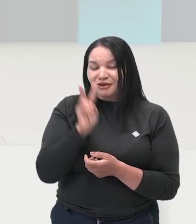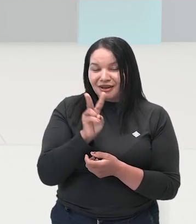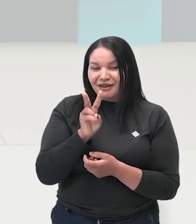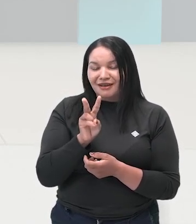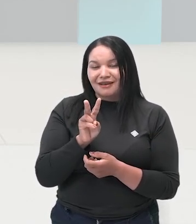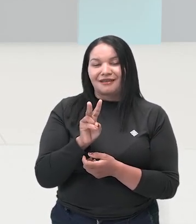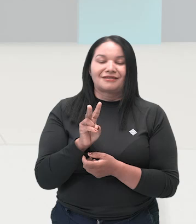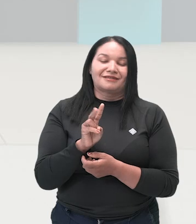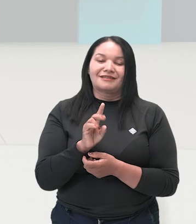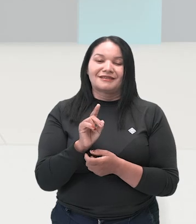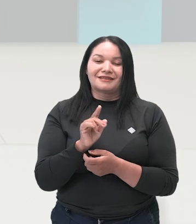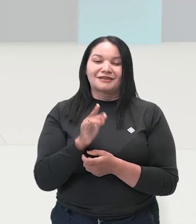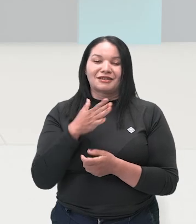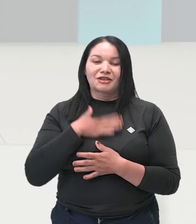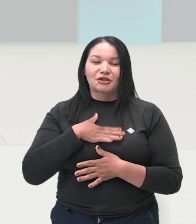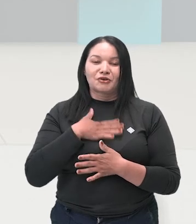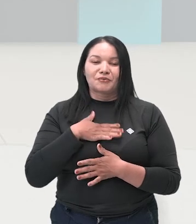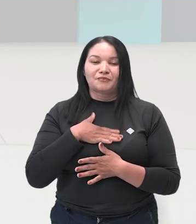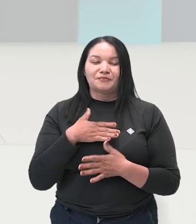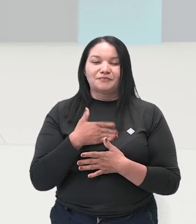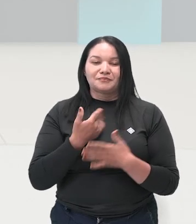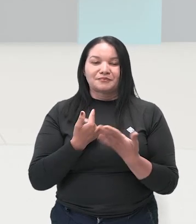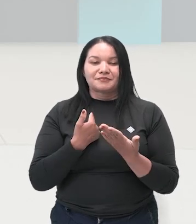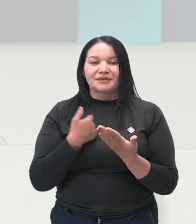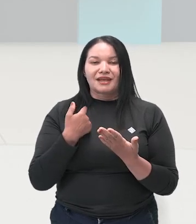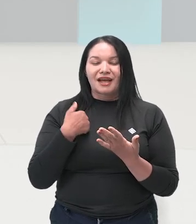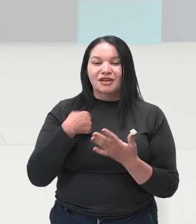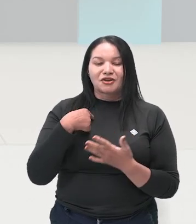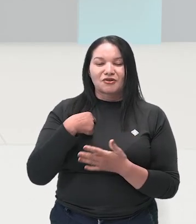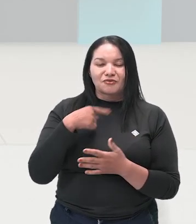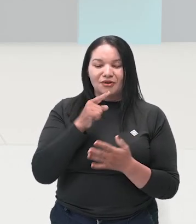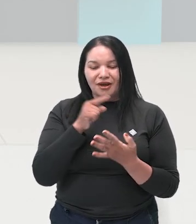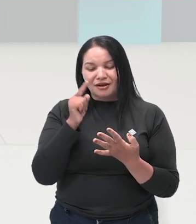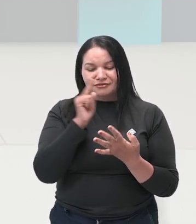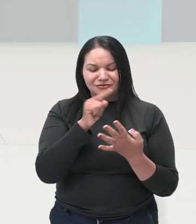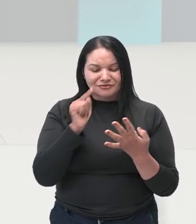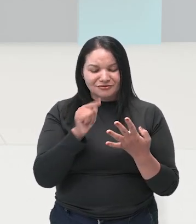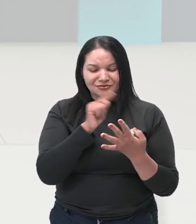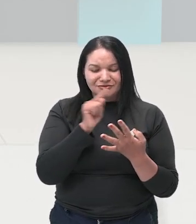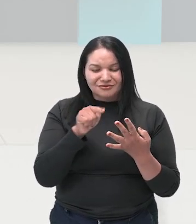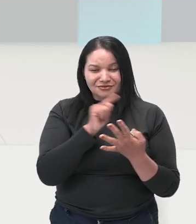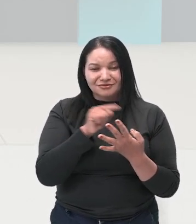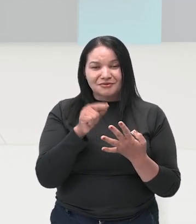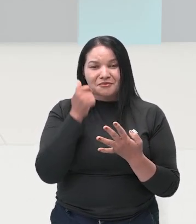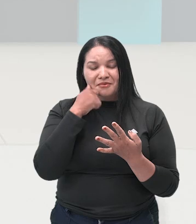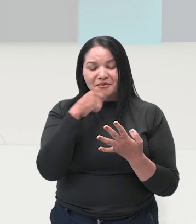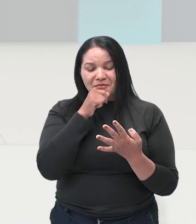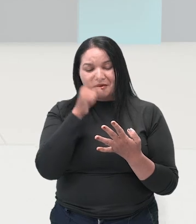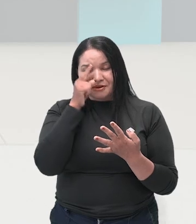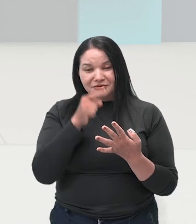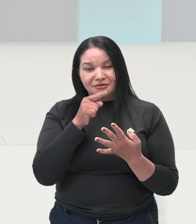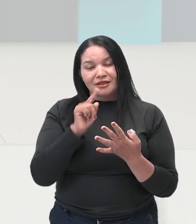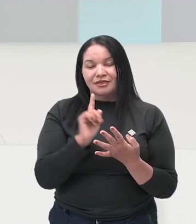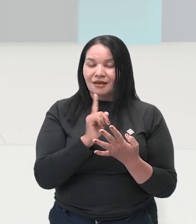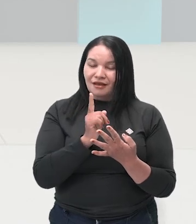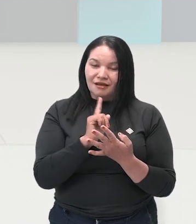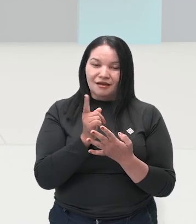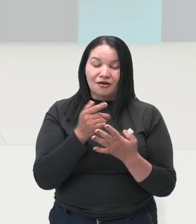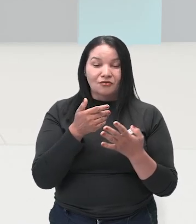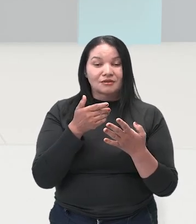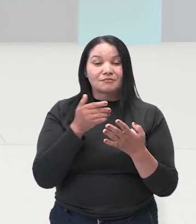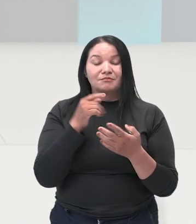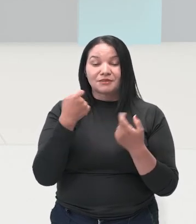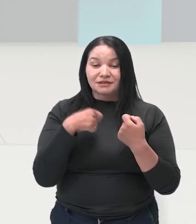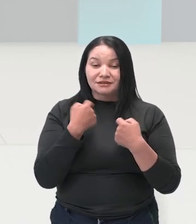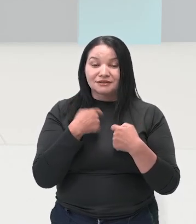não, é grande, eu vou olhar aqui, a mamãe mandou eu bater nessa daqui, você vai marcar qualquer uma. Não faça isso,